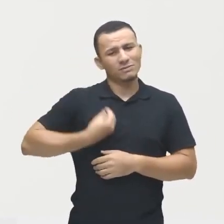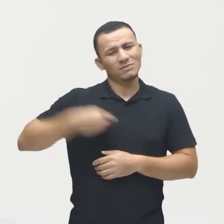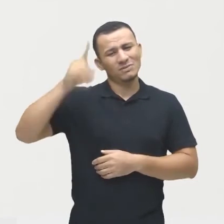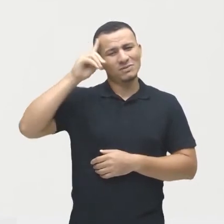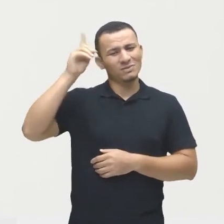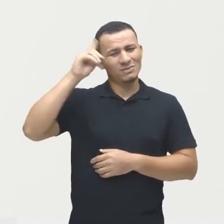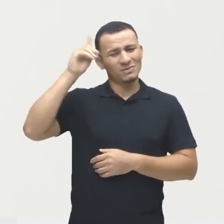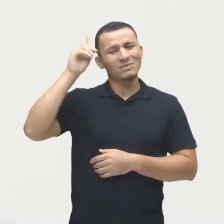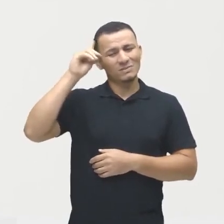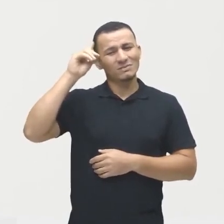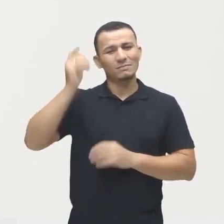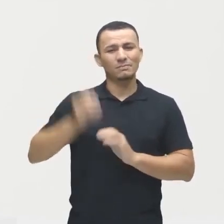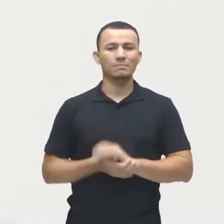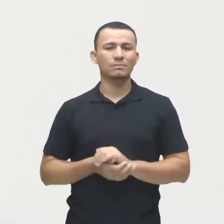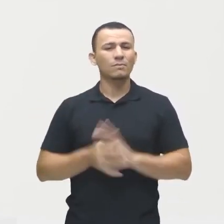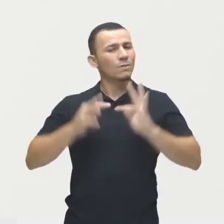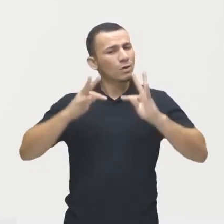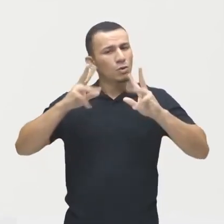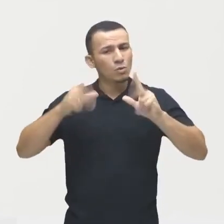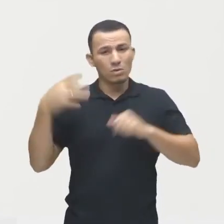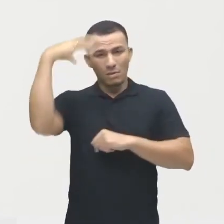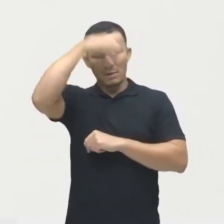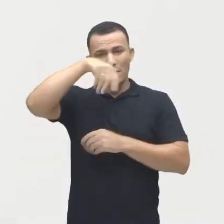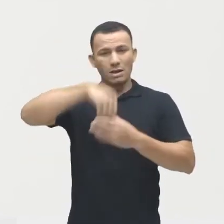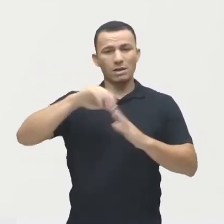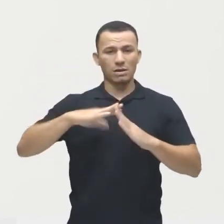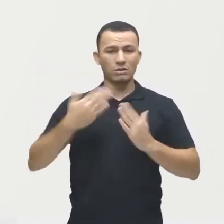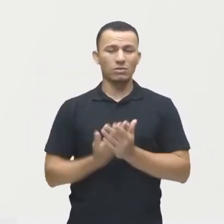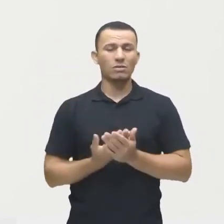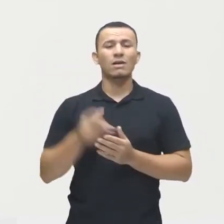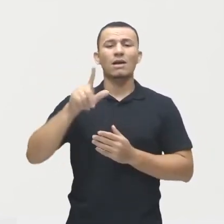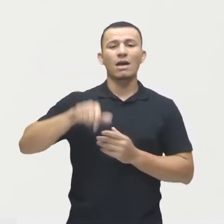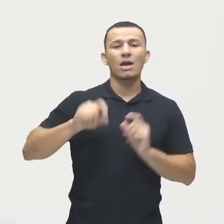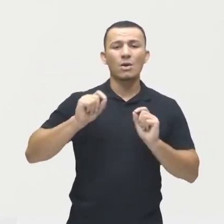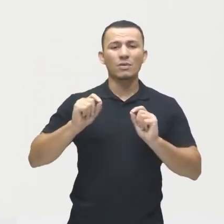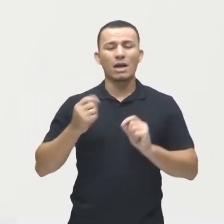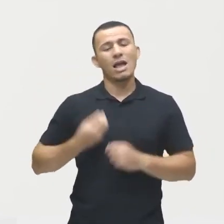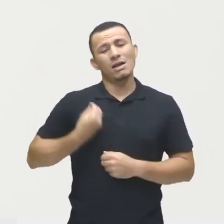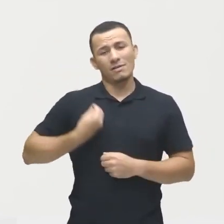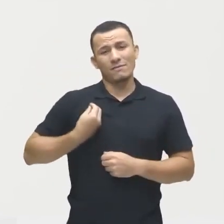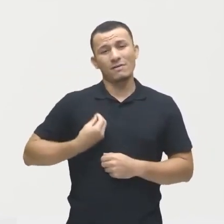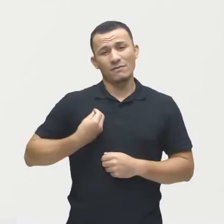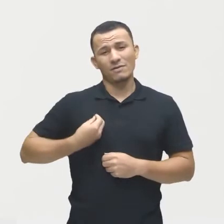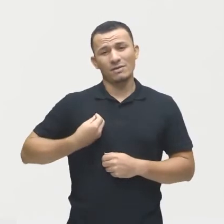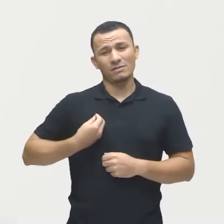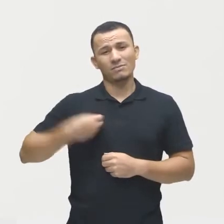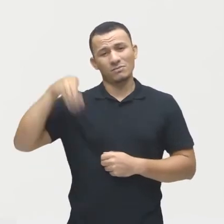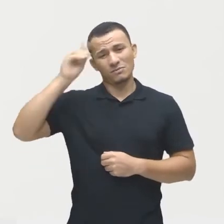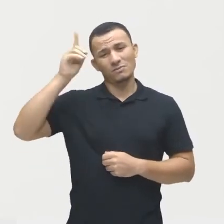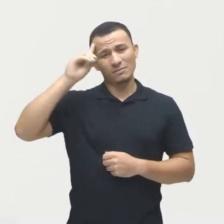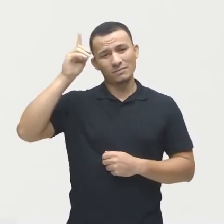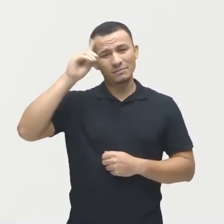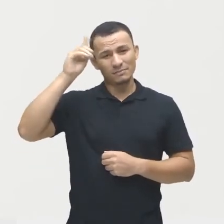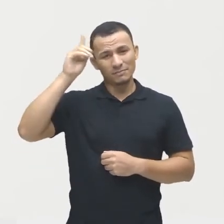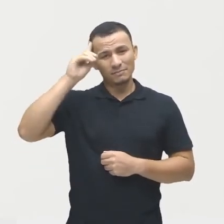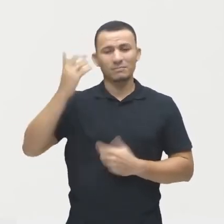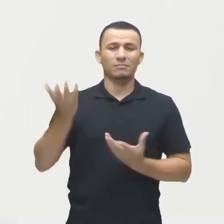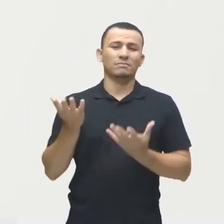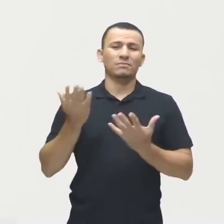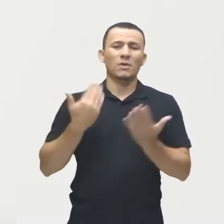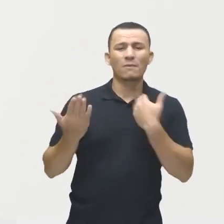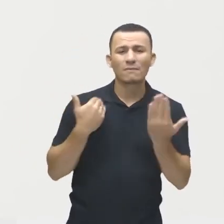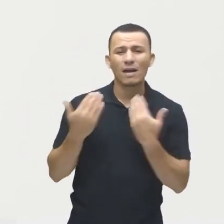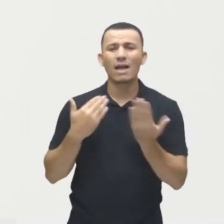longe. Tudo que vocês aprendem na escola é justamente o que vocês vivem em casa. Vivem numa conversa,